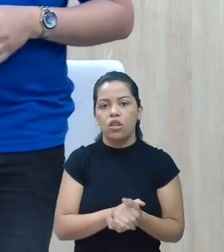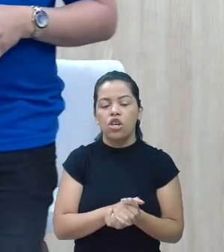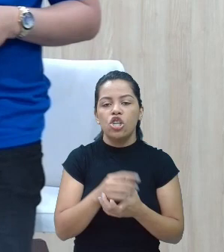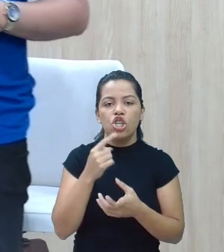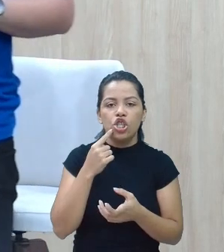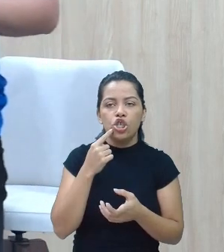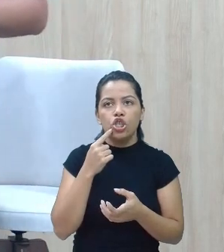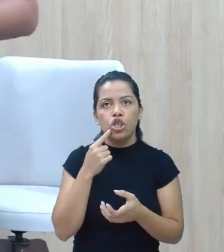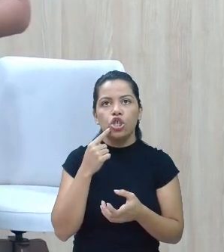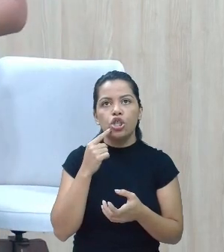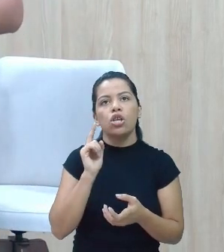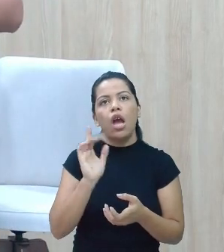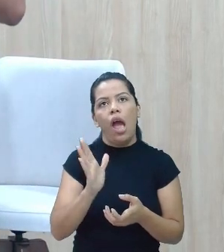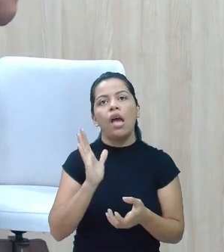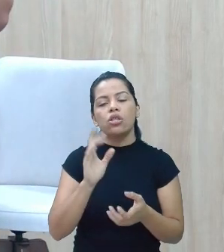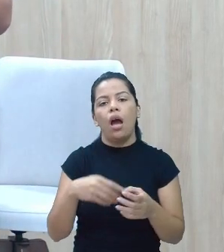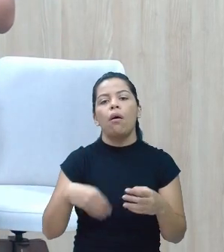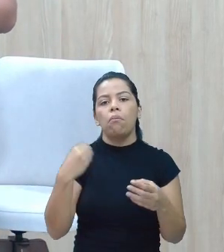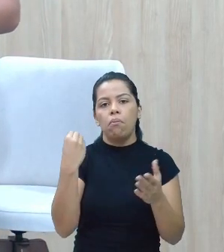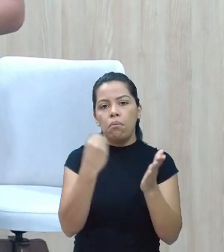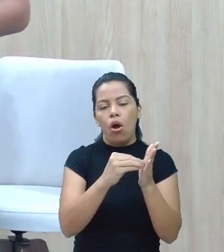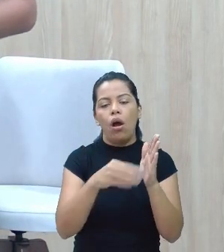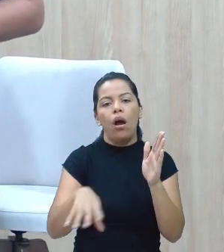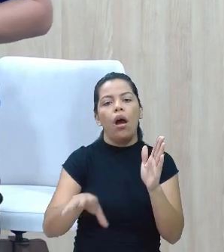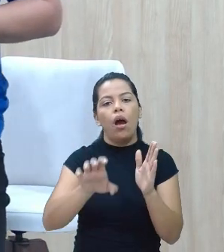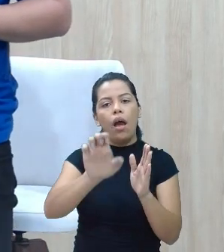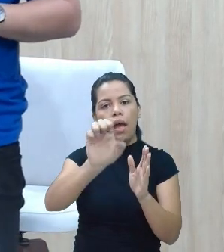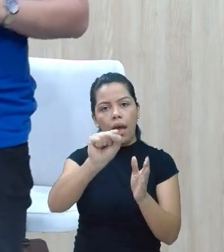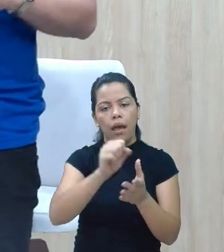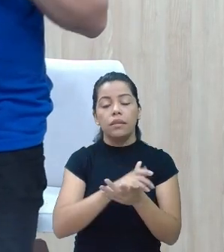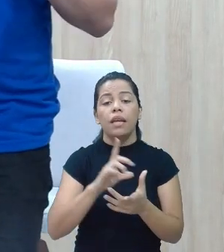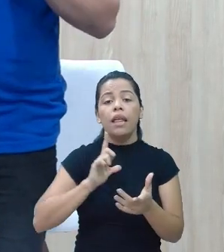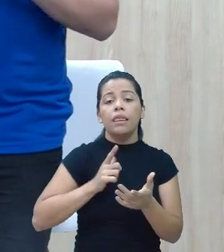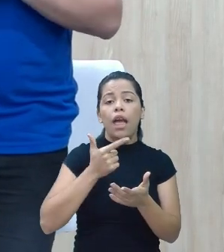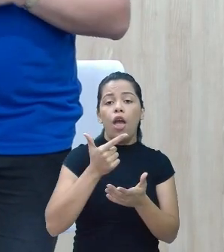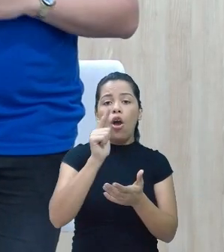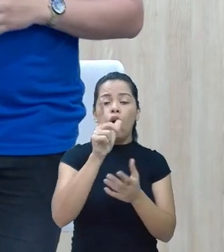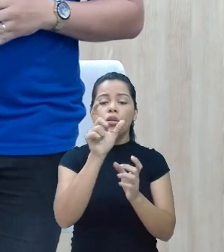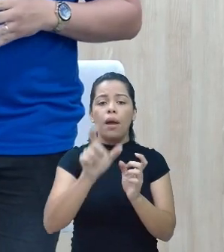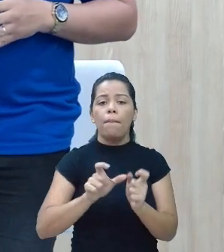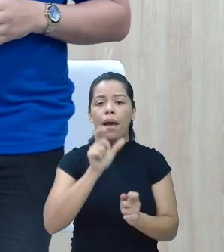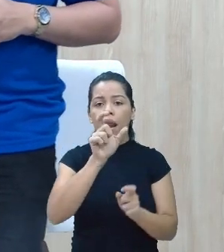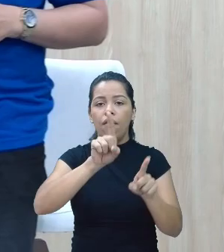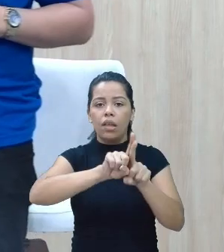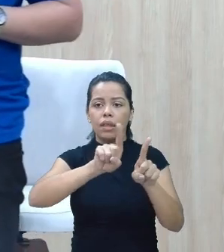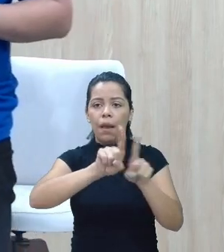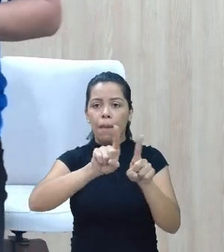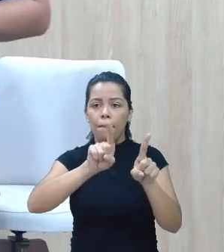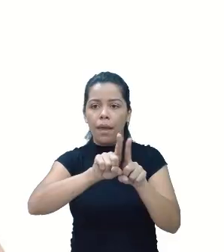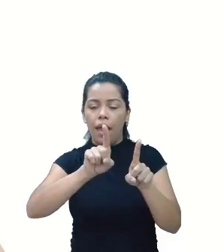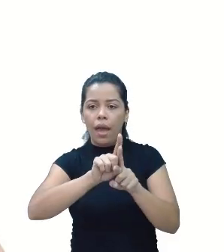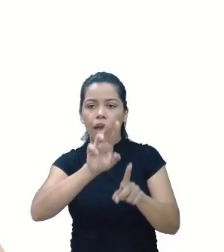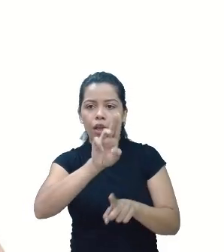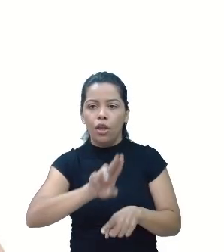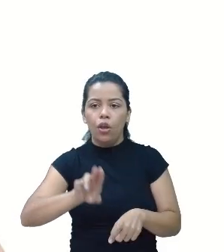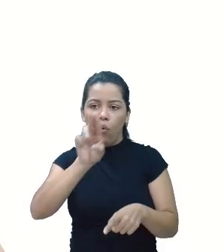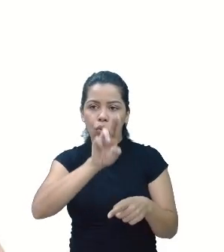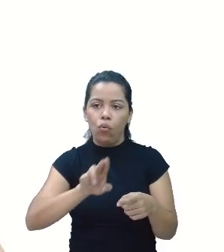Boa. Então, veja só, ainda temos algumas palavras que é o VES. Quando é que a gente usa essa